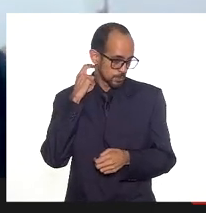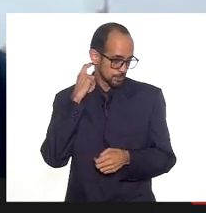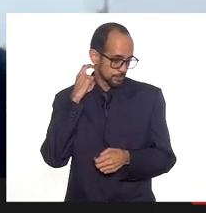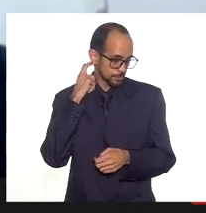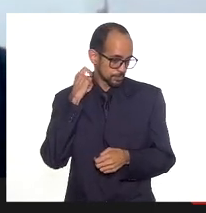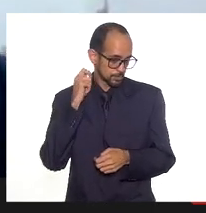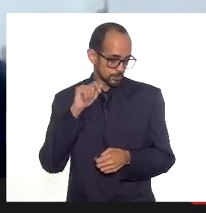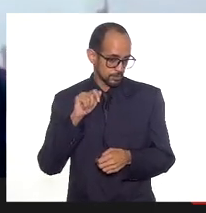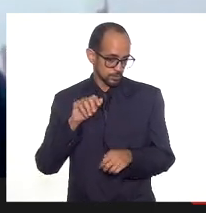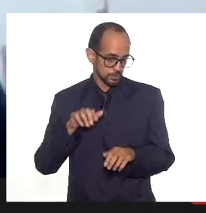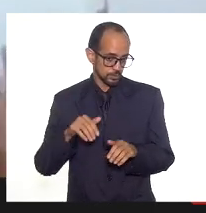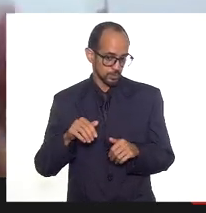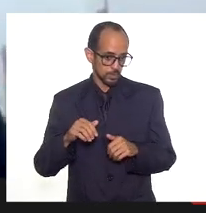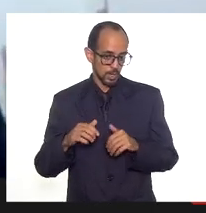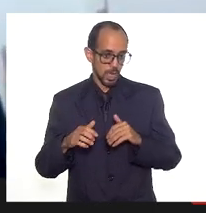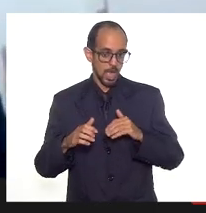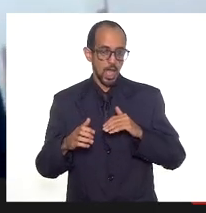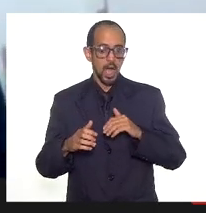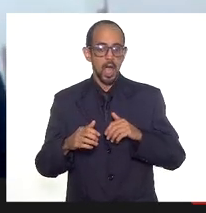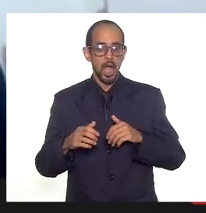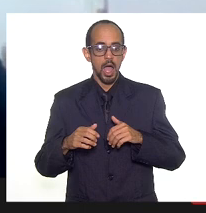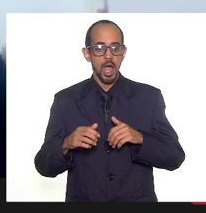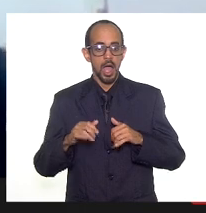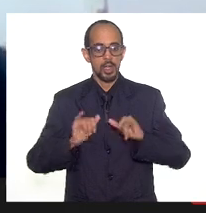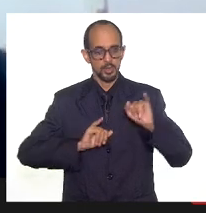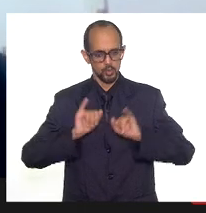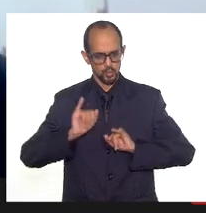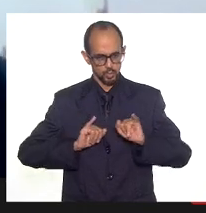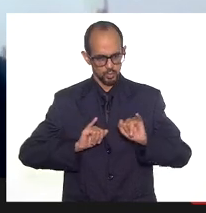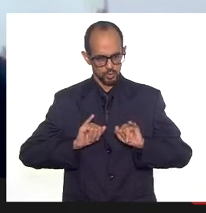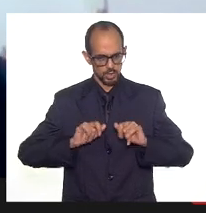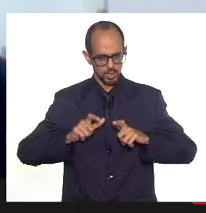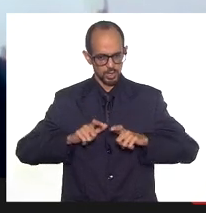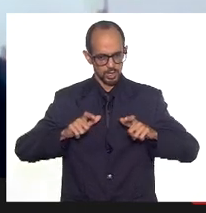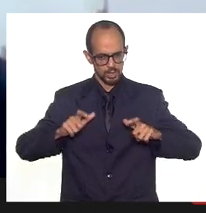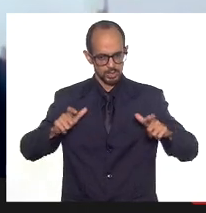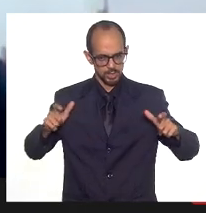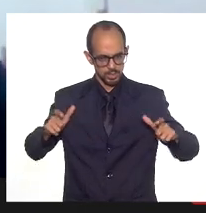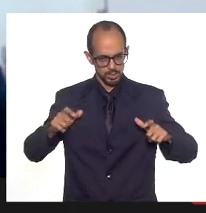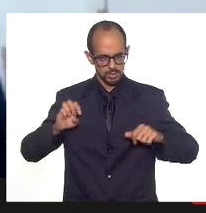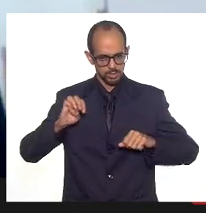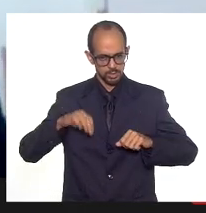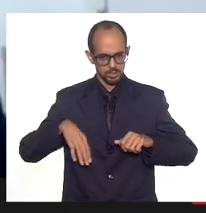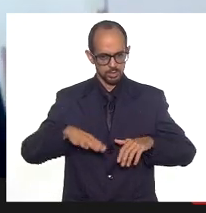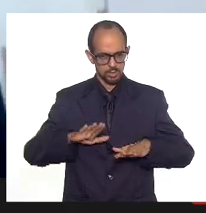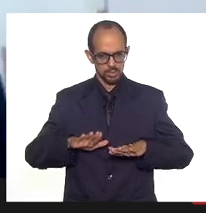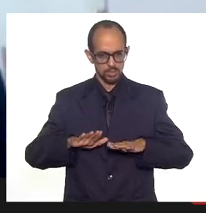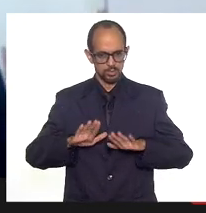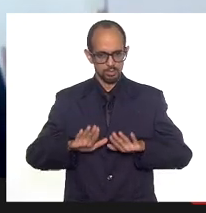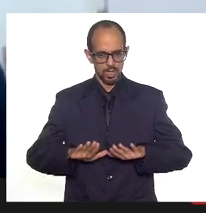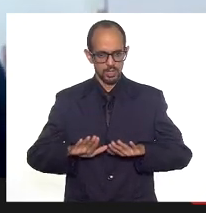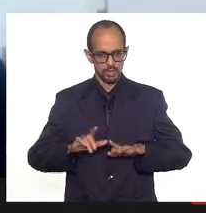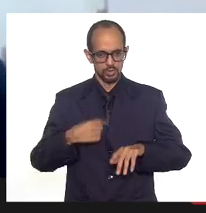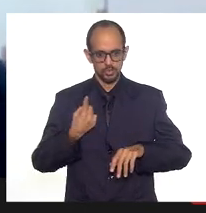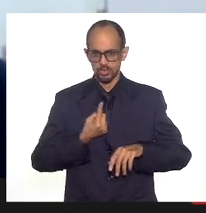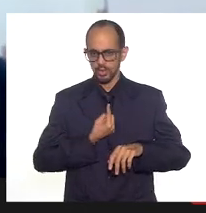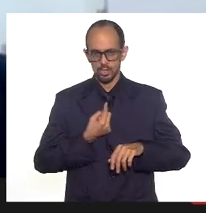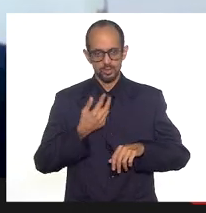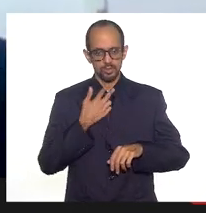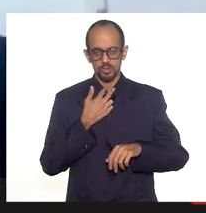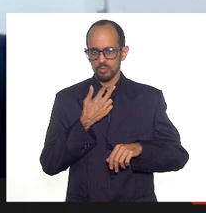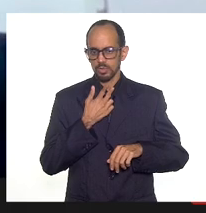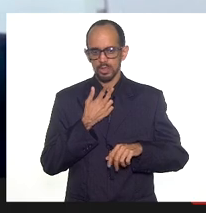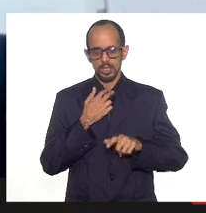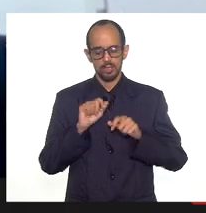Claro que a indústria está crescente, a gente precisa de dezenas de anos para estar estruturando uma indústria, a curva de produção, mas a gente também não pode fazer